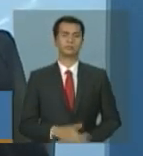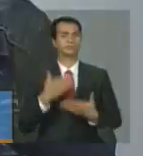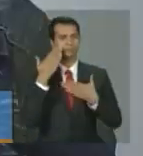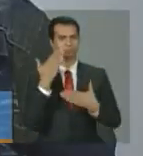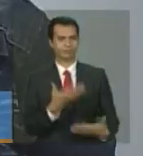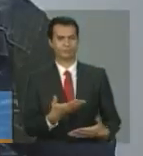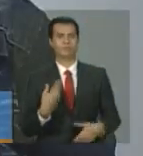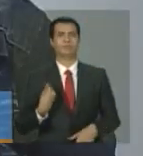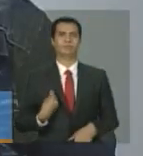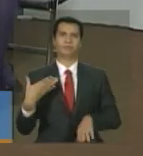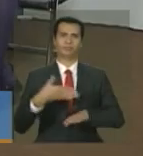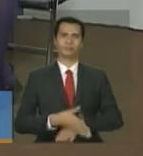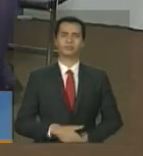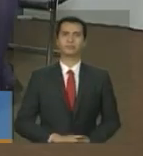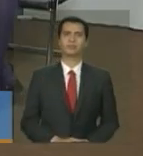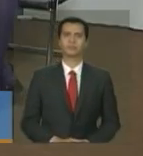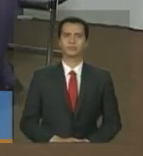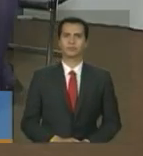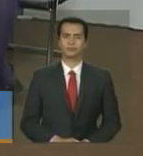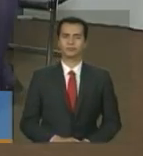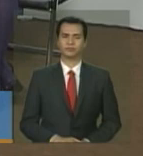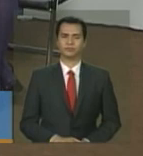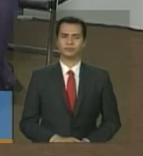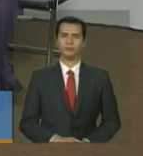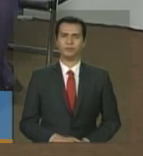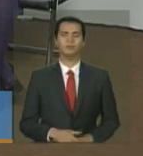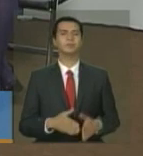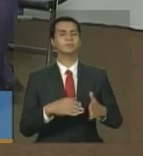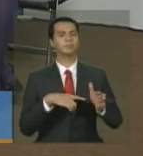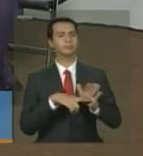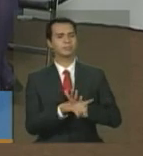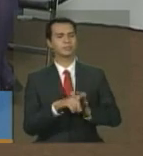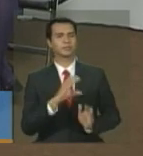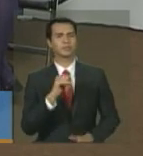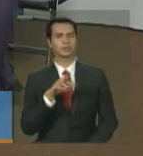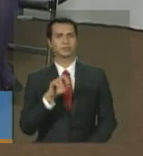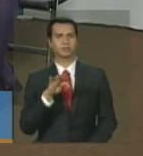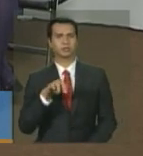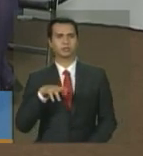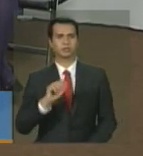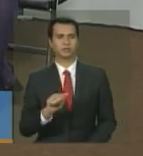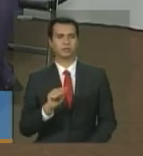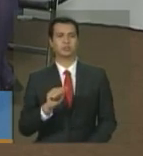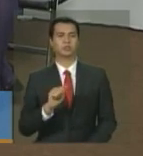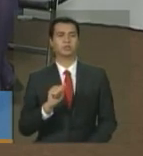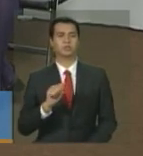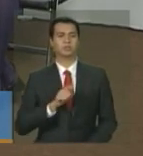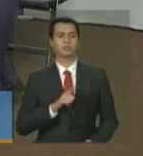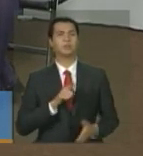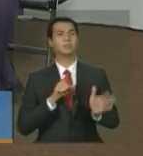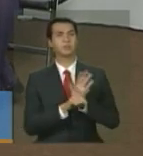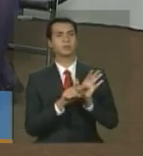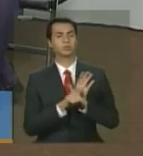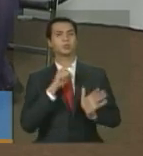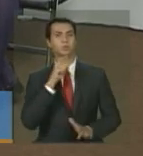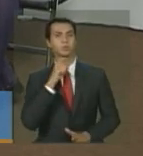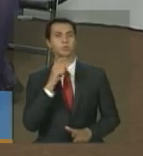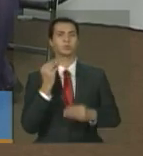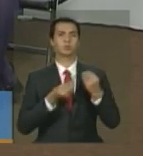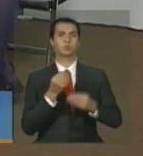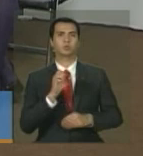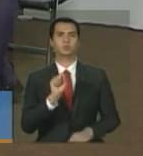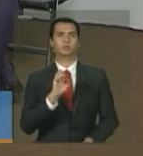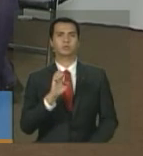sua participação Bom dia vamos lá curtir lá vamos então as dúvidas as principais questões em relação ao Censo